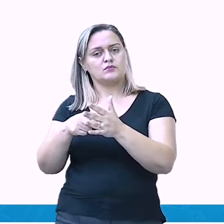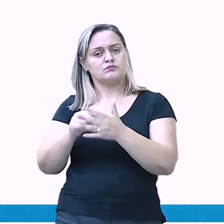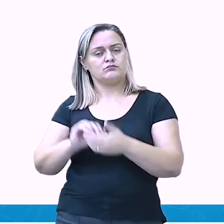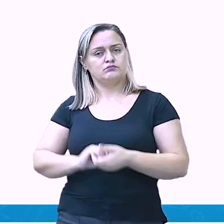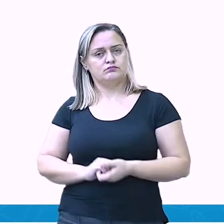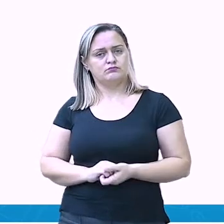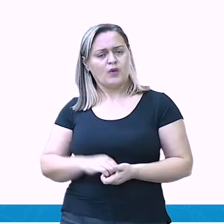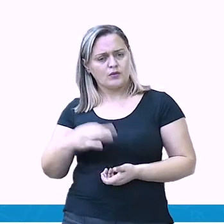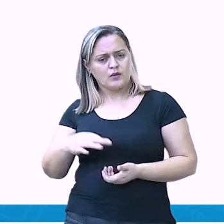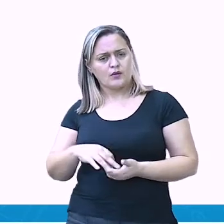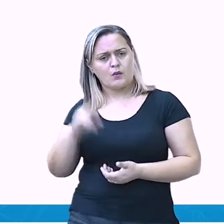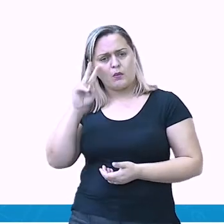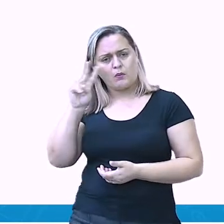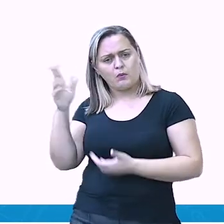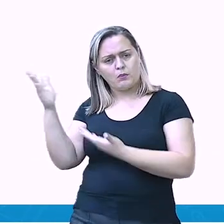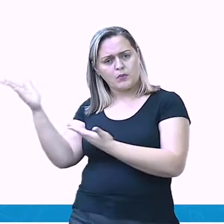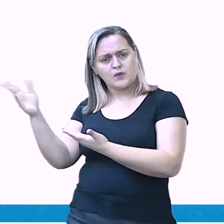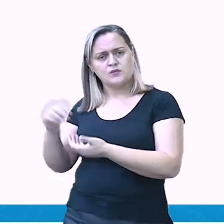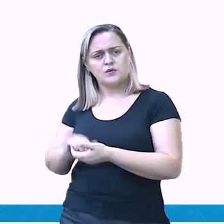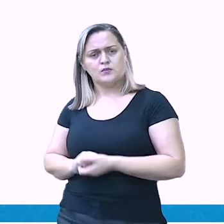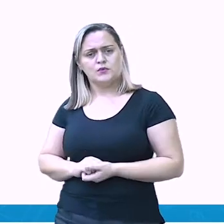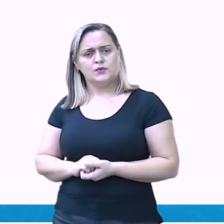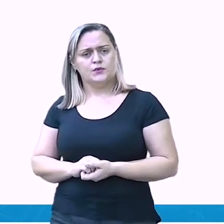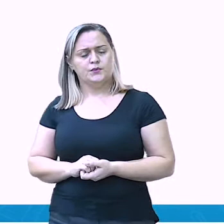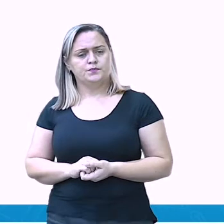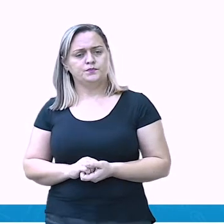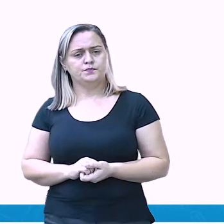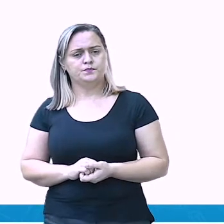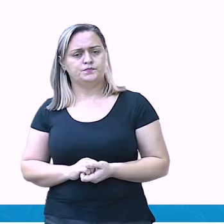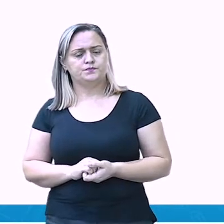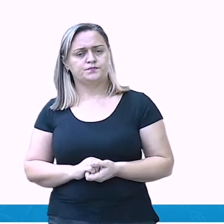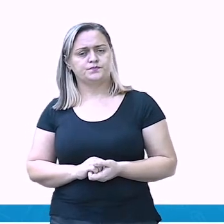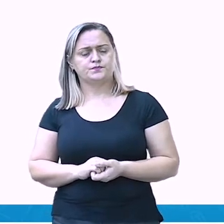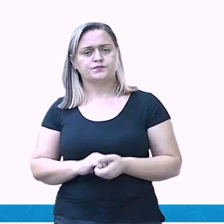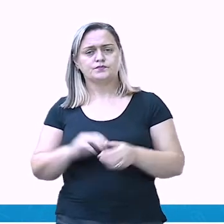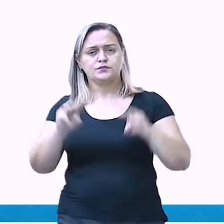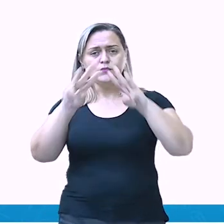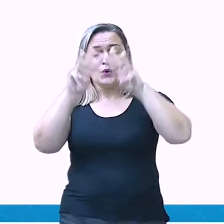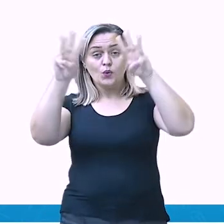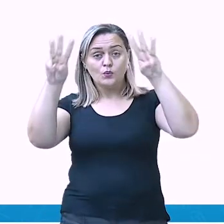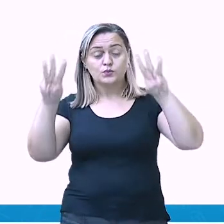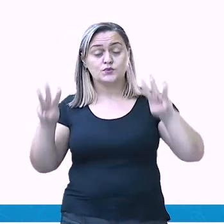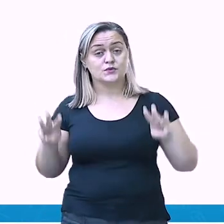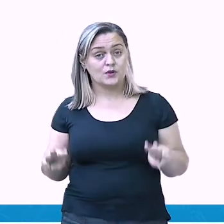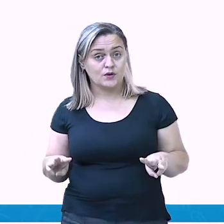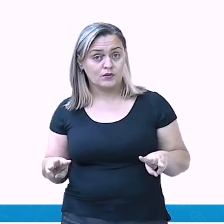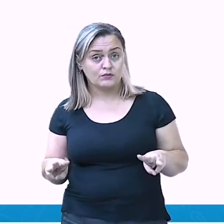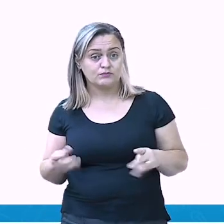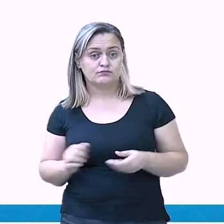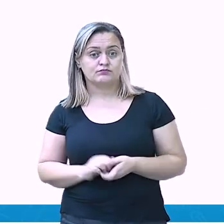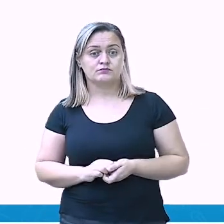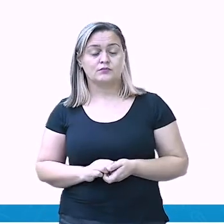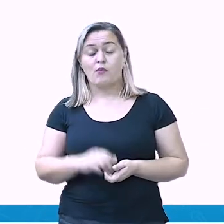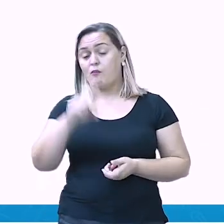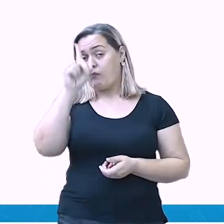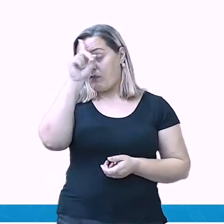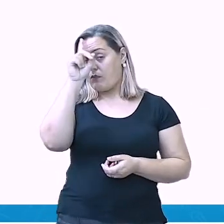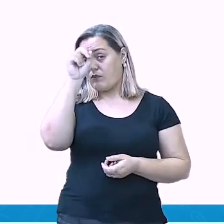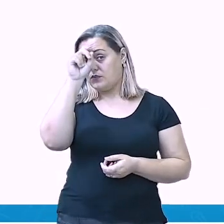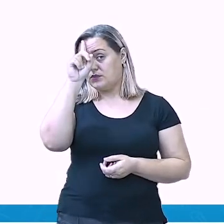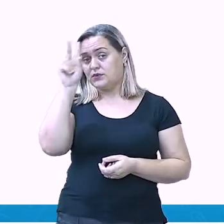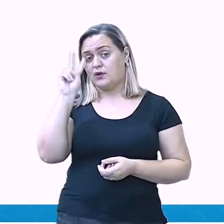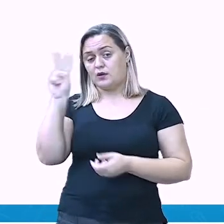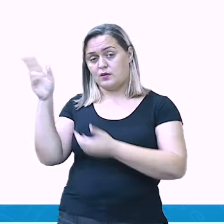por nós, o museu, o hospital. O hospital é o mais conhecido, né? A gente chama